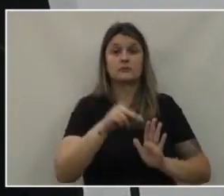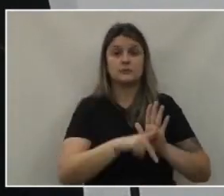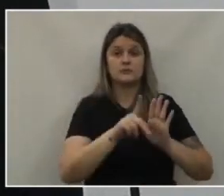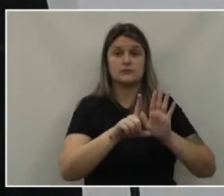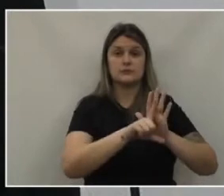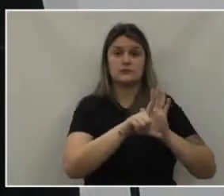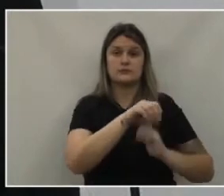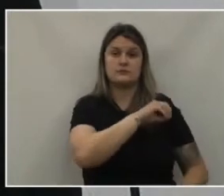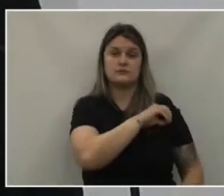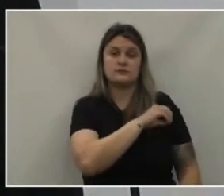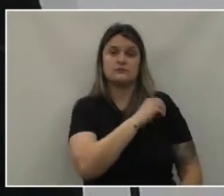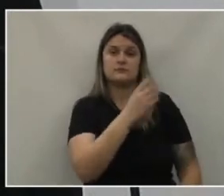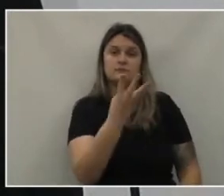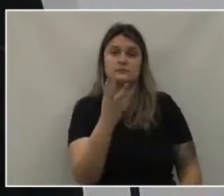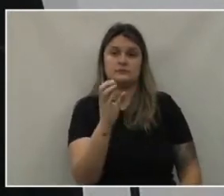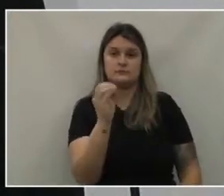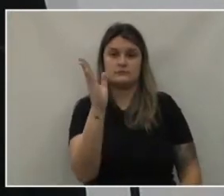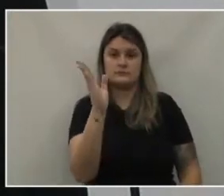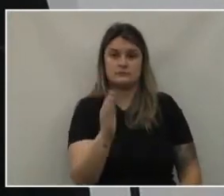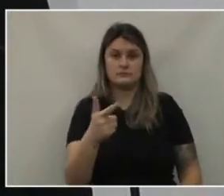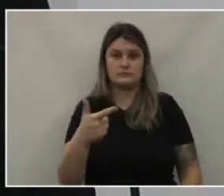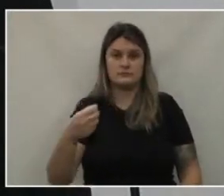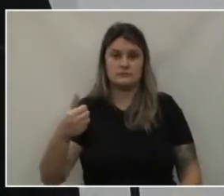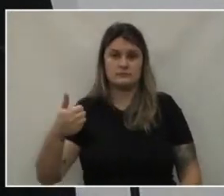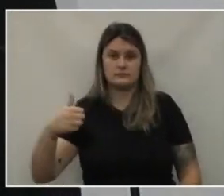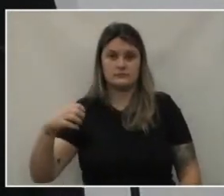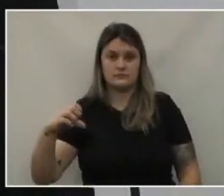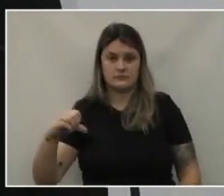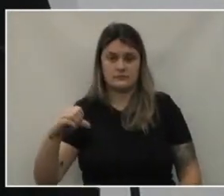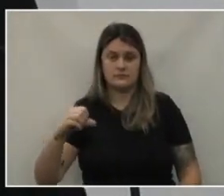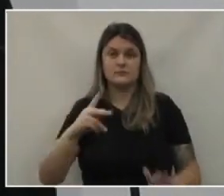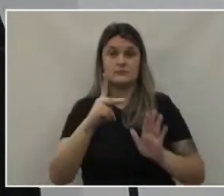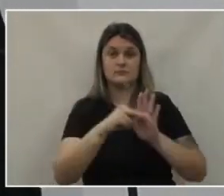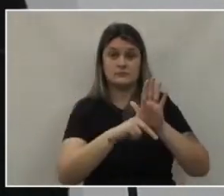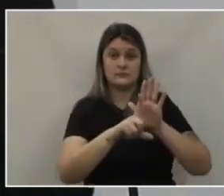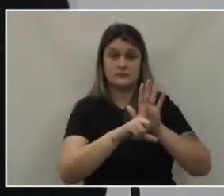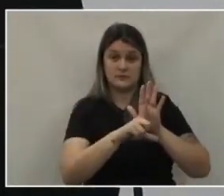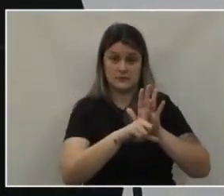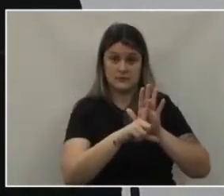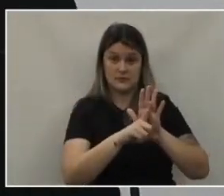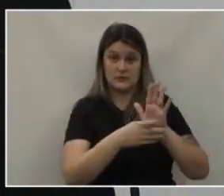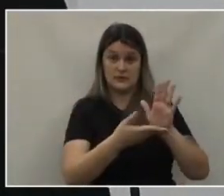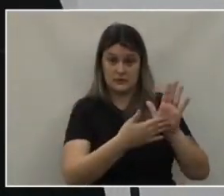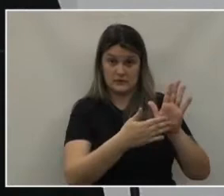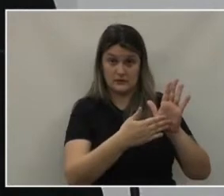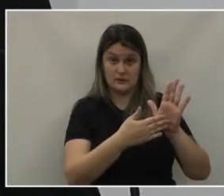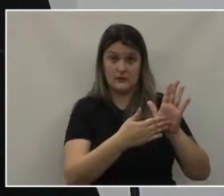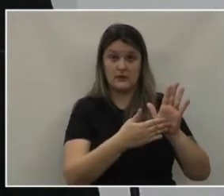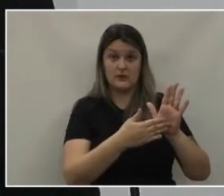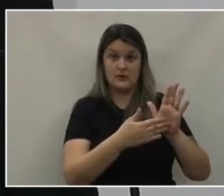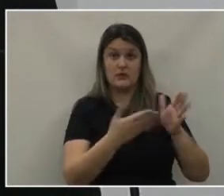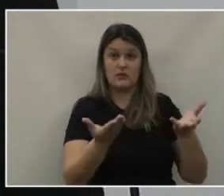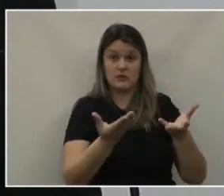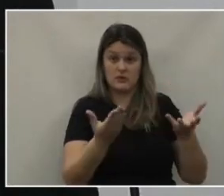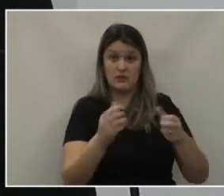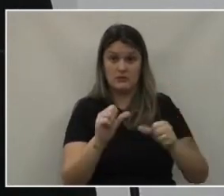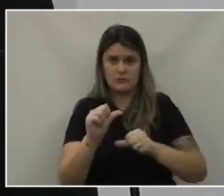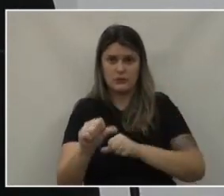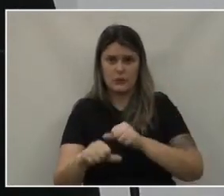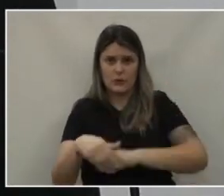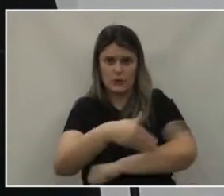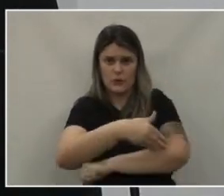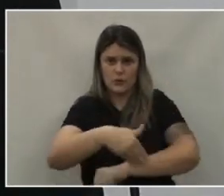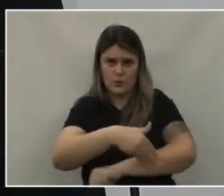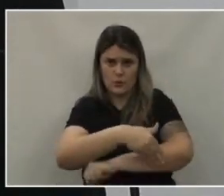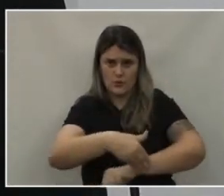número 40/2019, o qual quer transformar uma via pública,